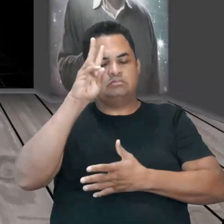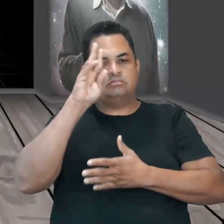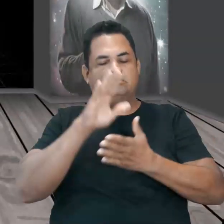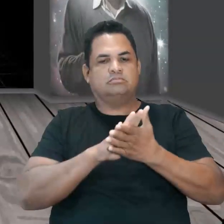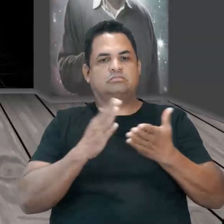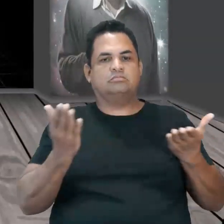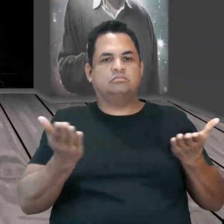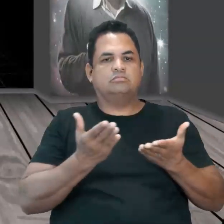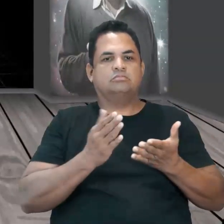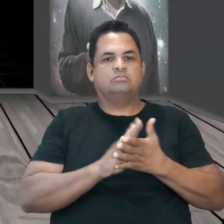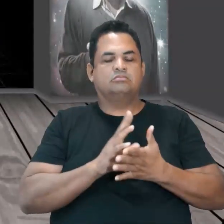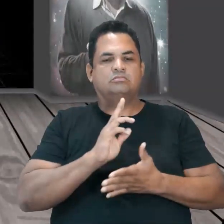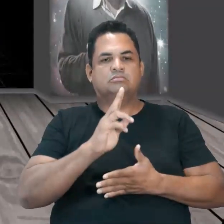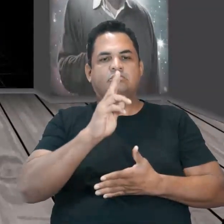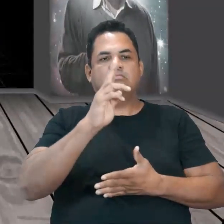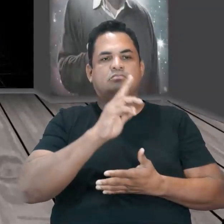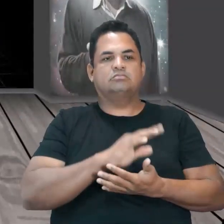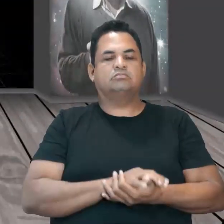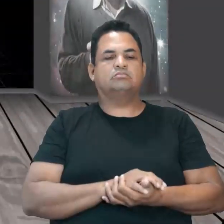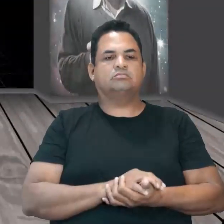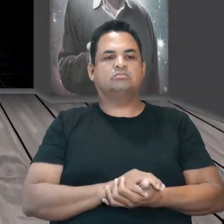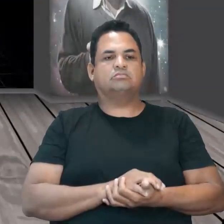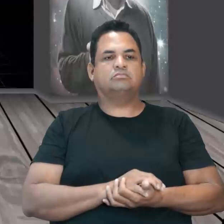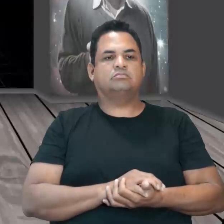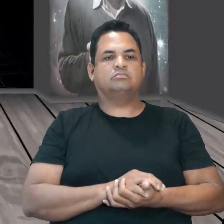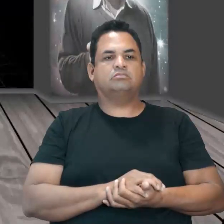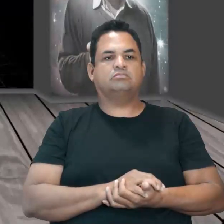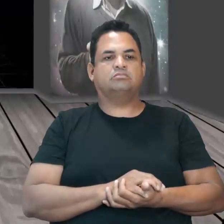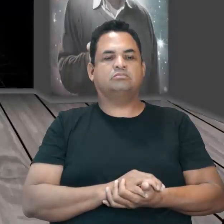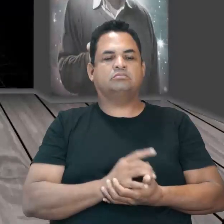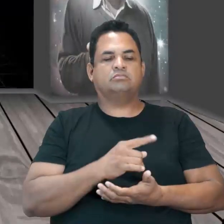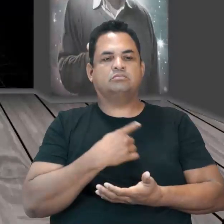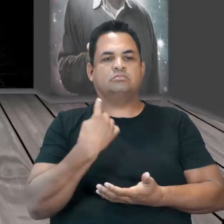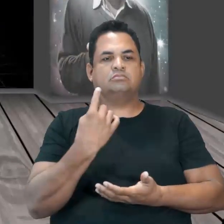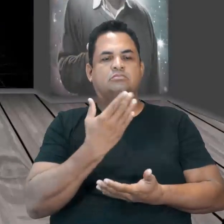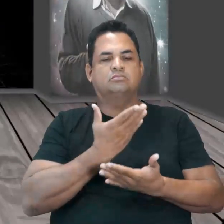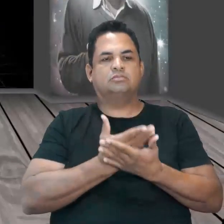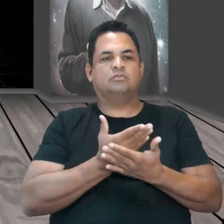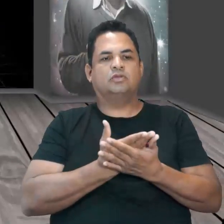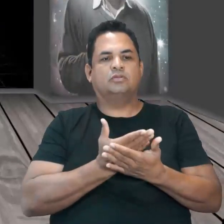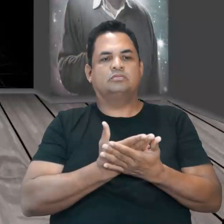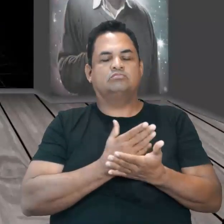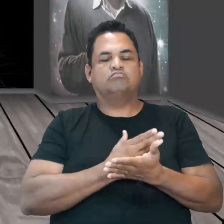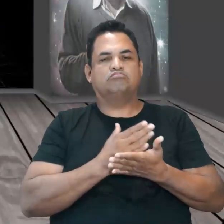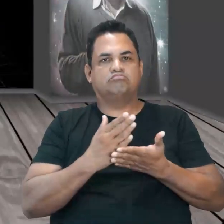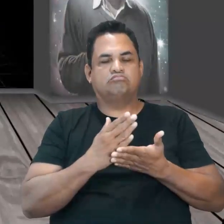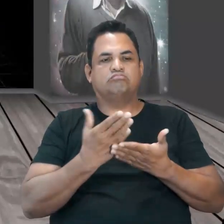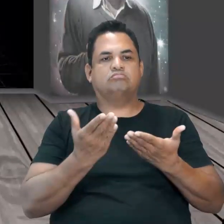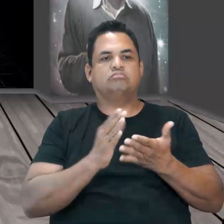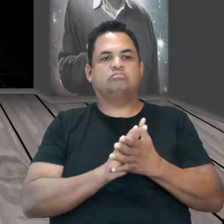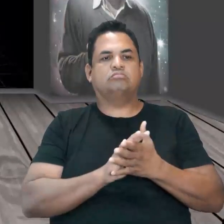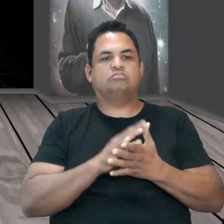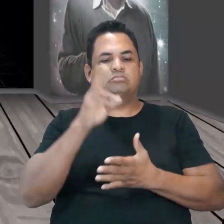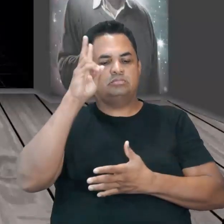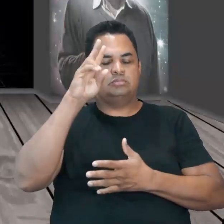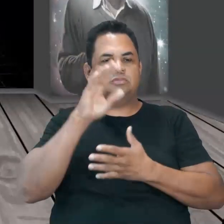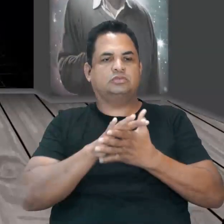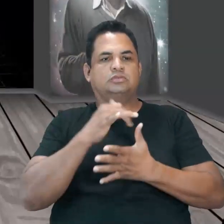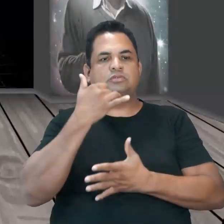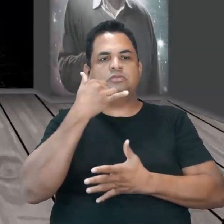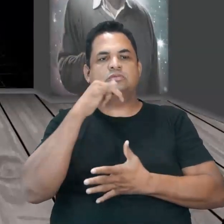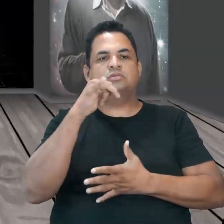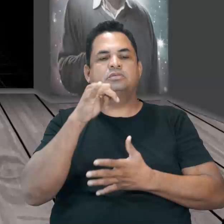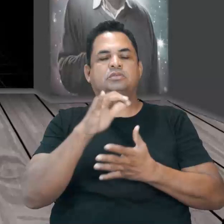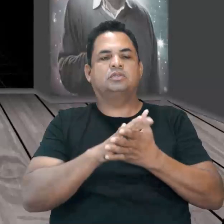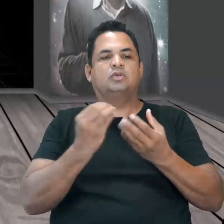dar prosseguimento, né, Décio? Justamente. Nós começamos lá sobre a história, né, da eletricidade, agora vamos falar como